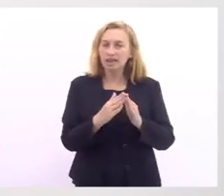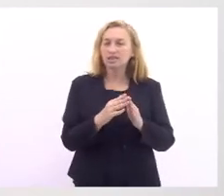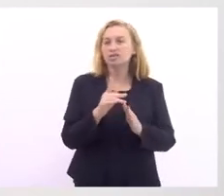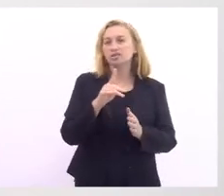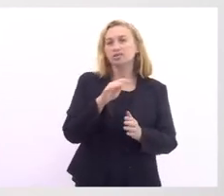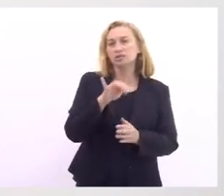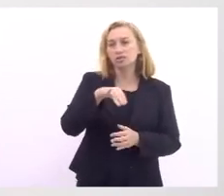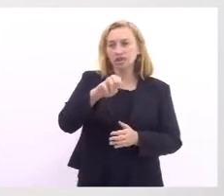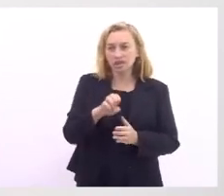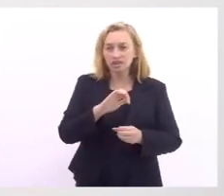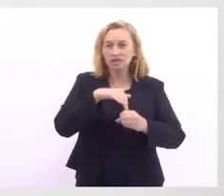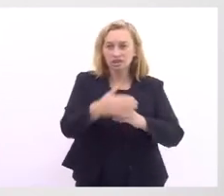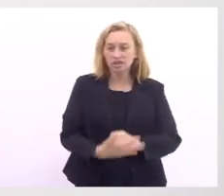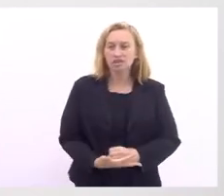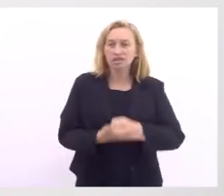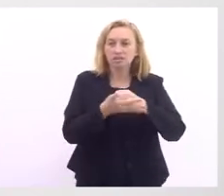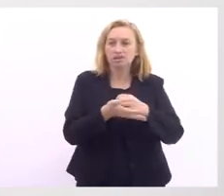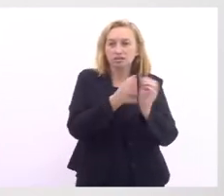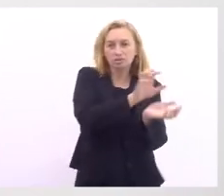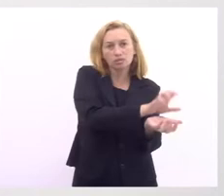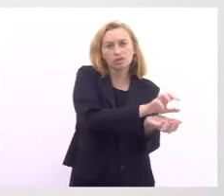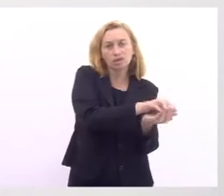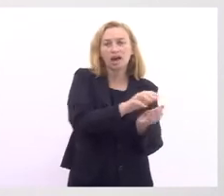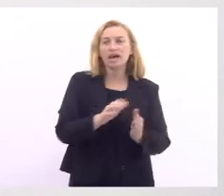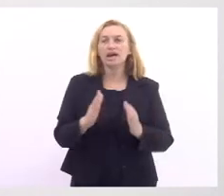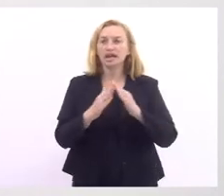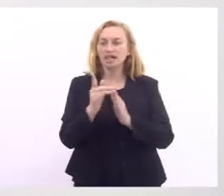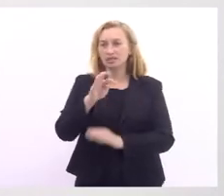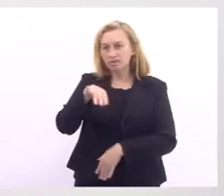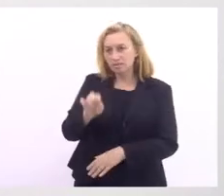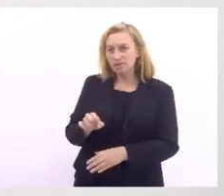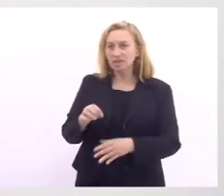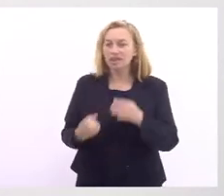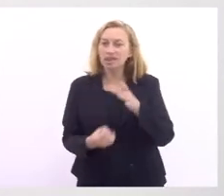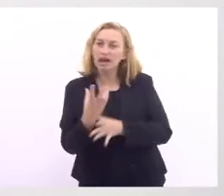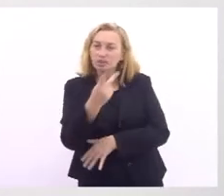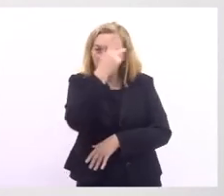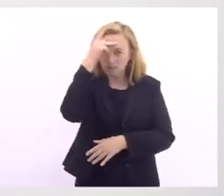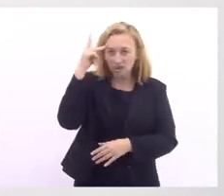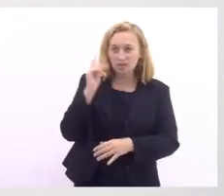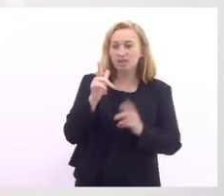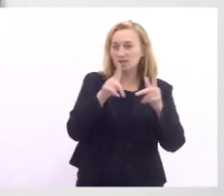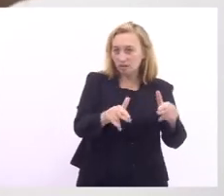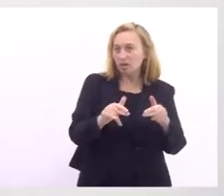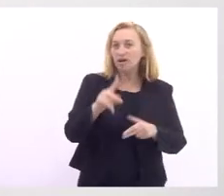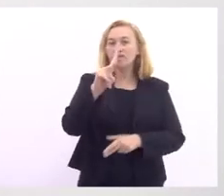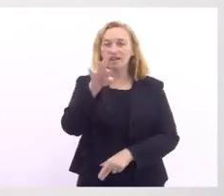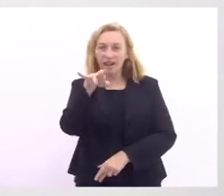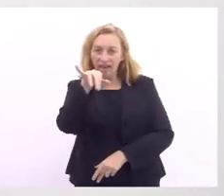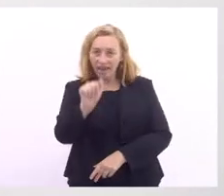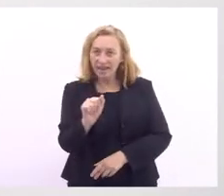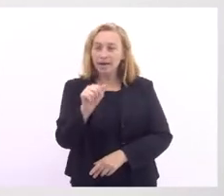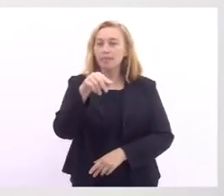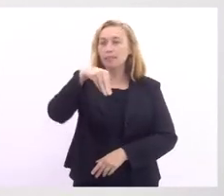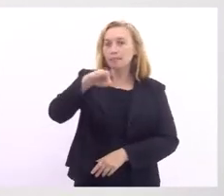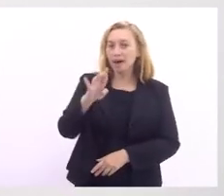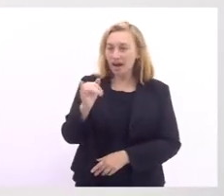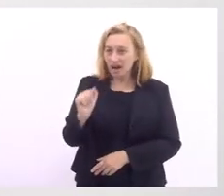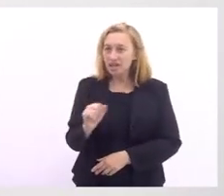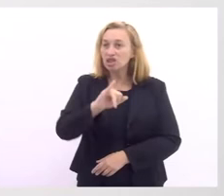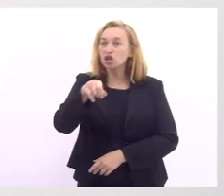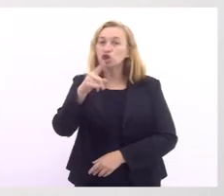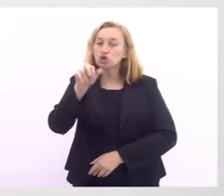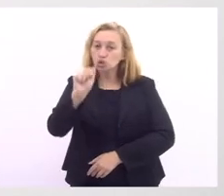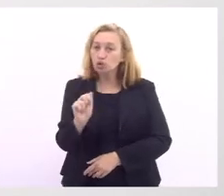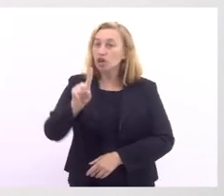o Instituto Santa Cruz sustentável e aquelas o Fluminense é feita por pessoas né com a Valéria como a Mari como a Júlia